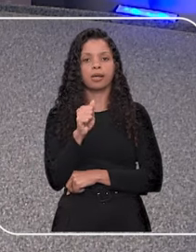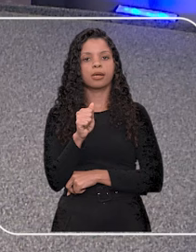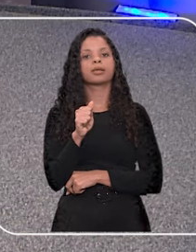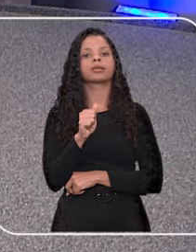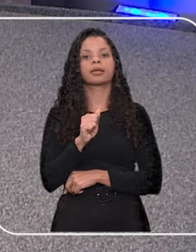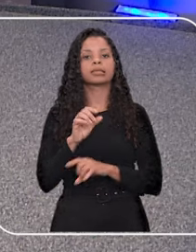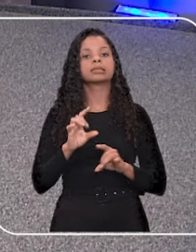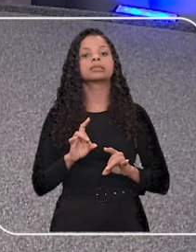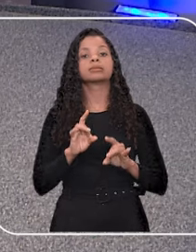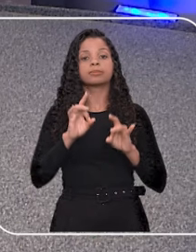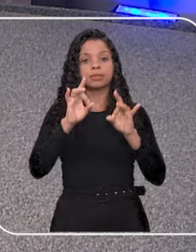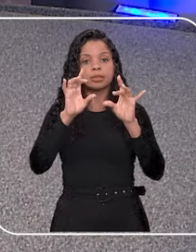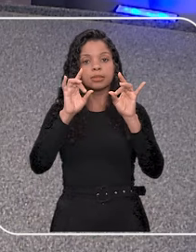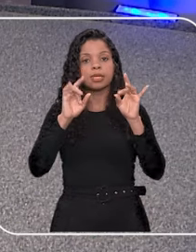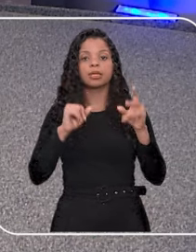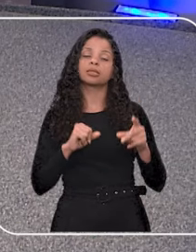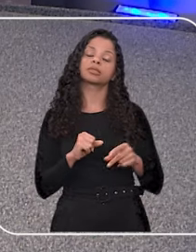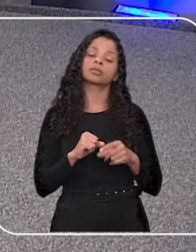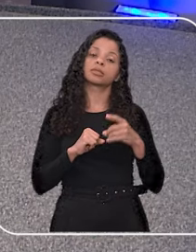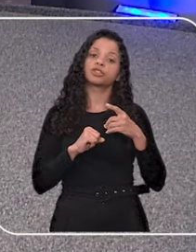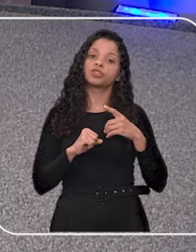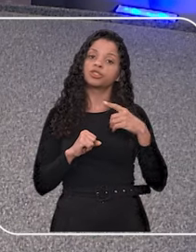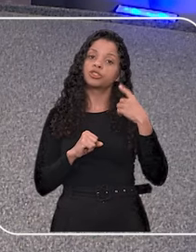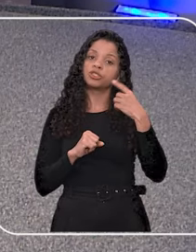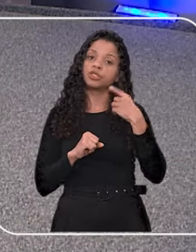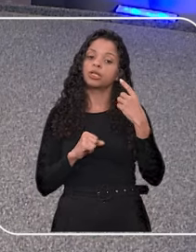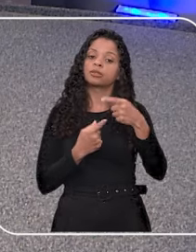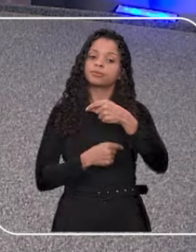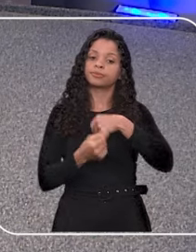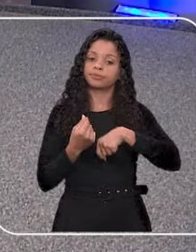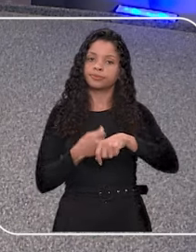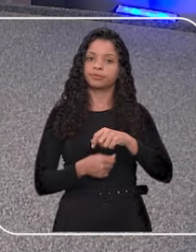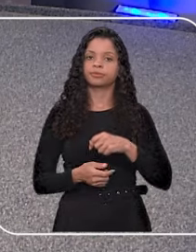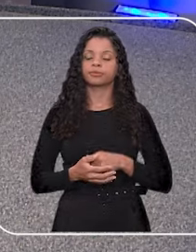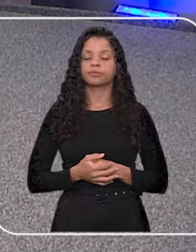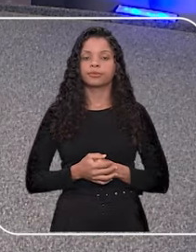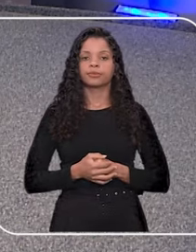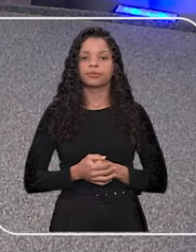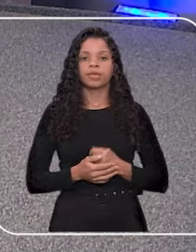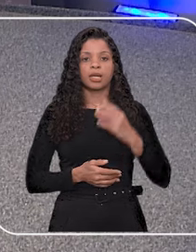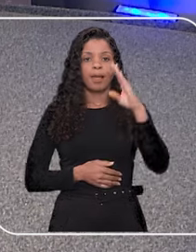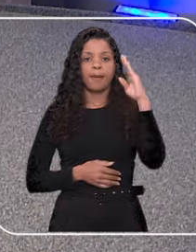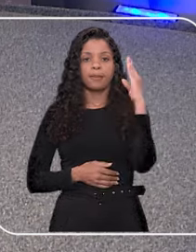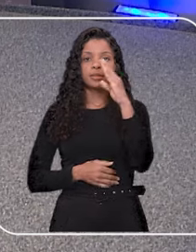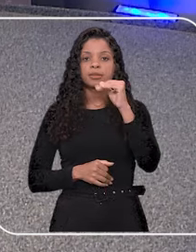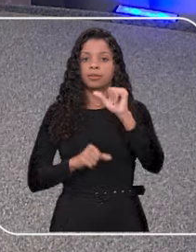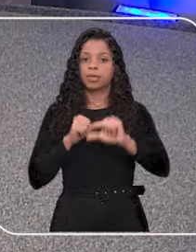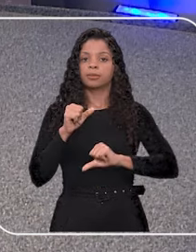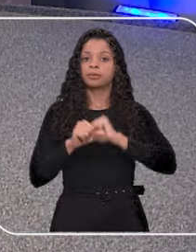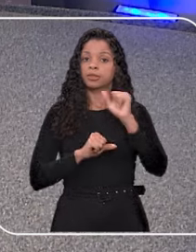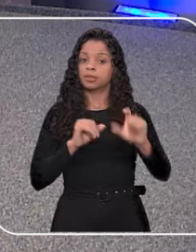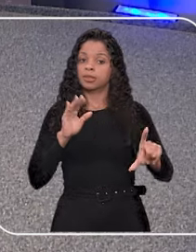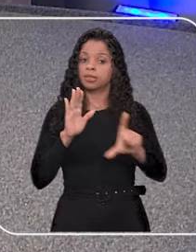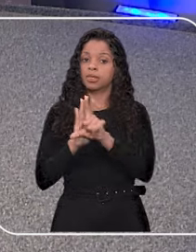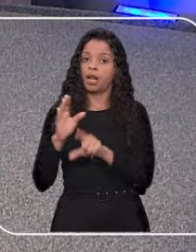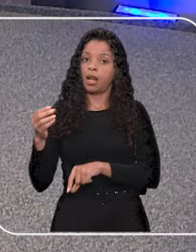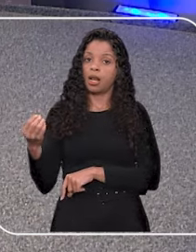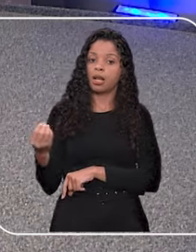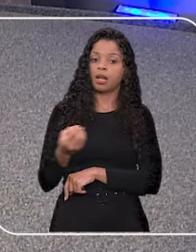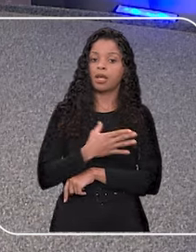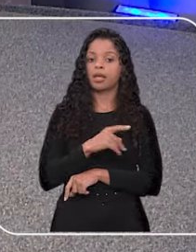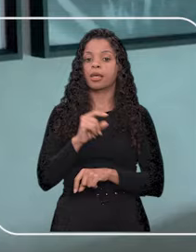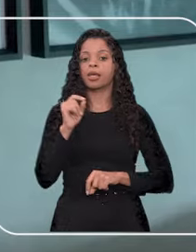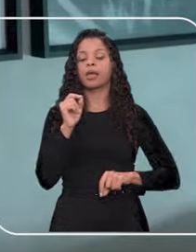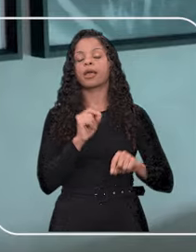especialista em Direito Administrativo uma das principais mudanças que veio com a nova lei de improbidade